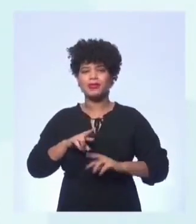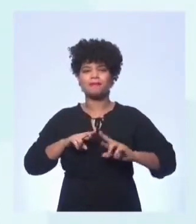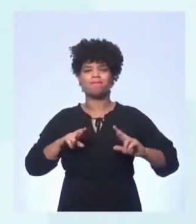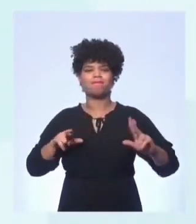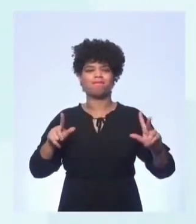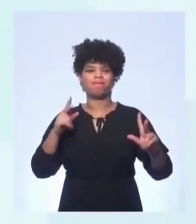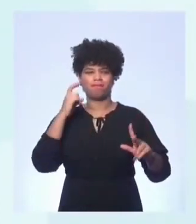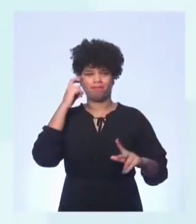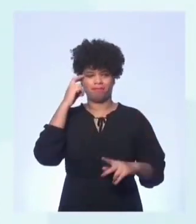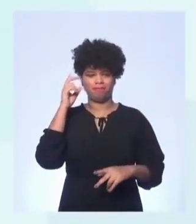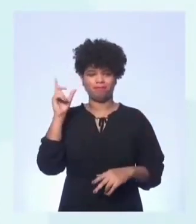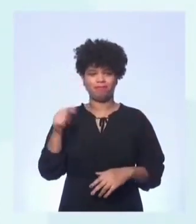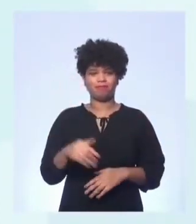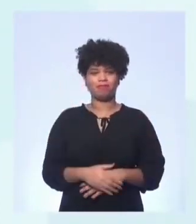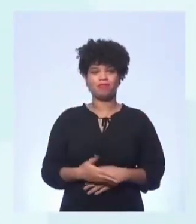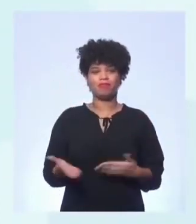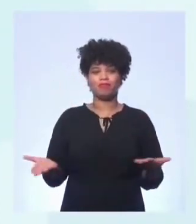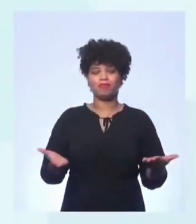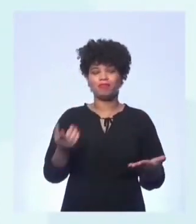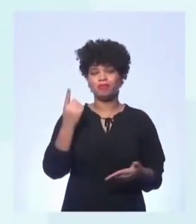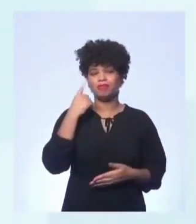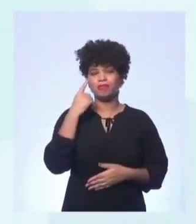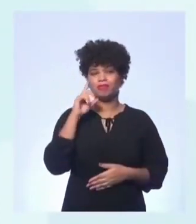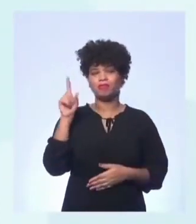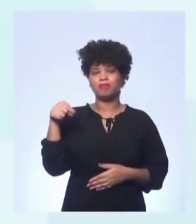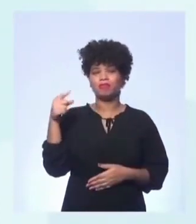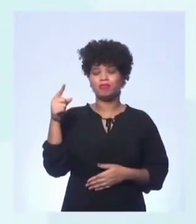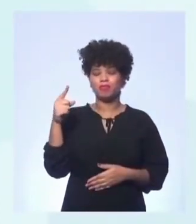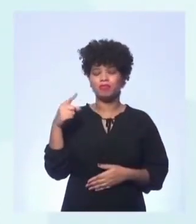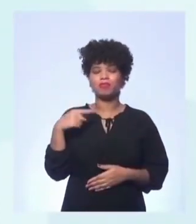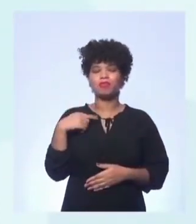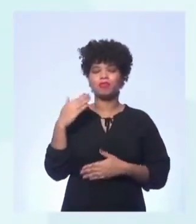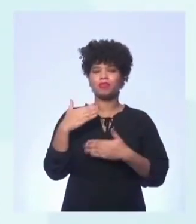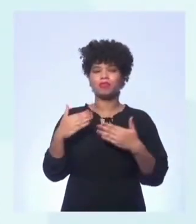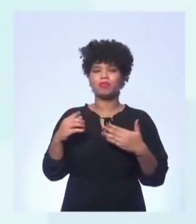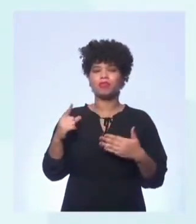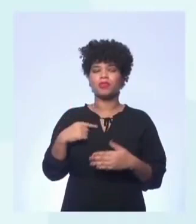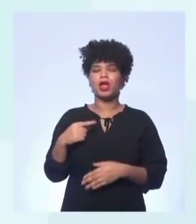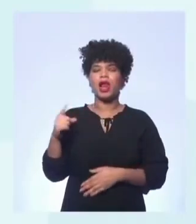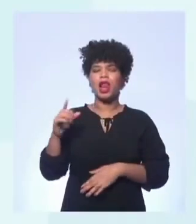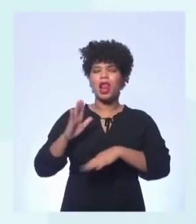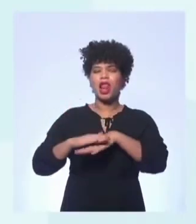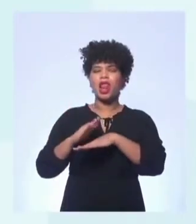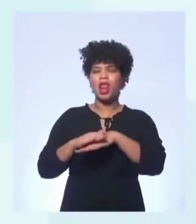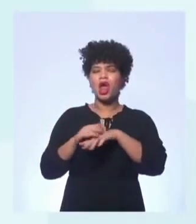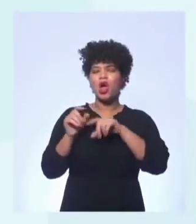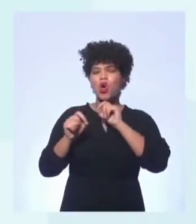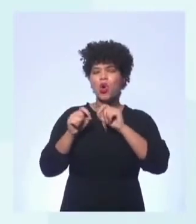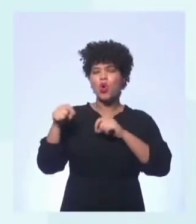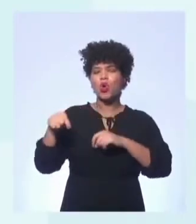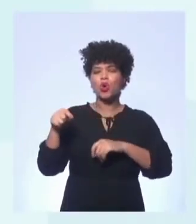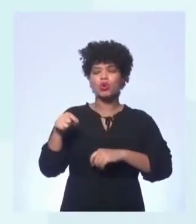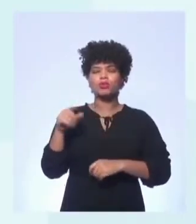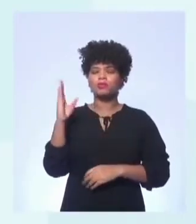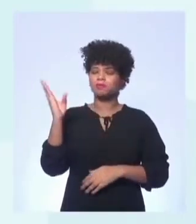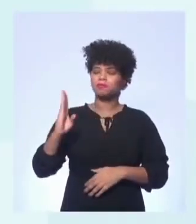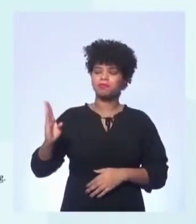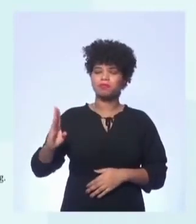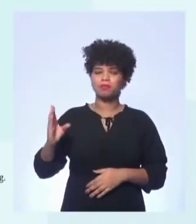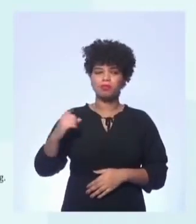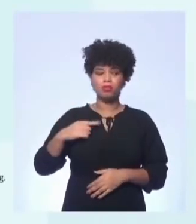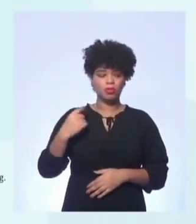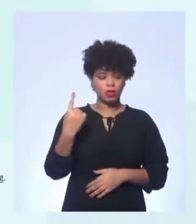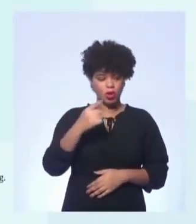galerinha? Vamos então para a próxima tela, as primeiras ações dos portugueses no Brasil. E